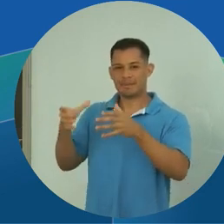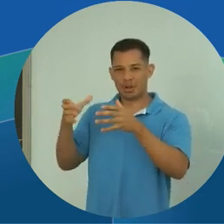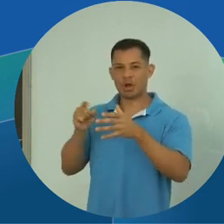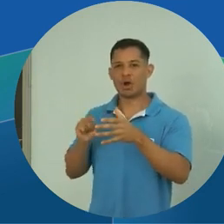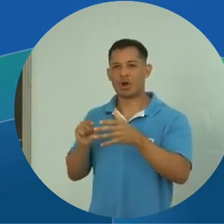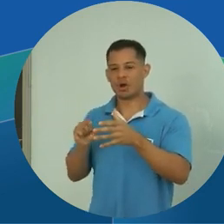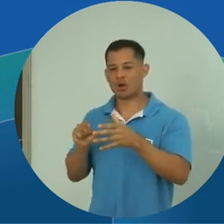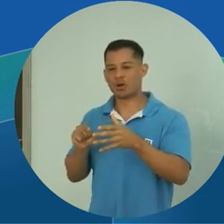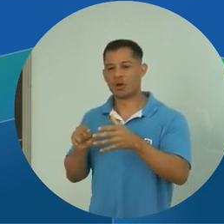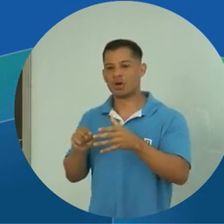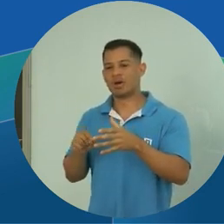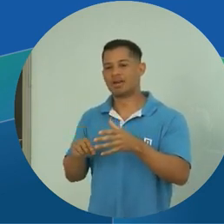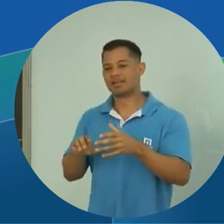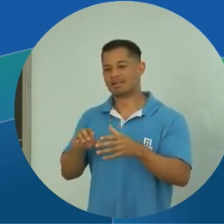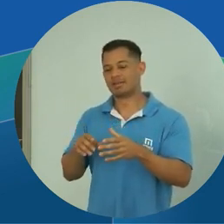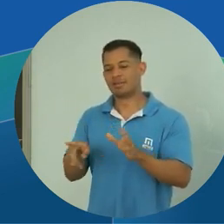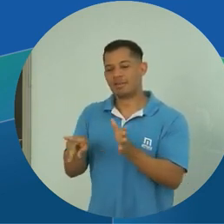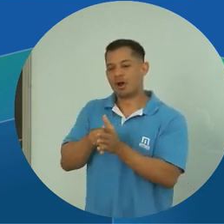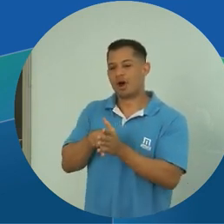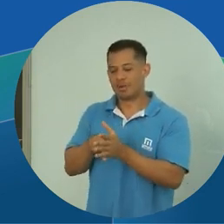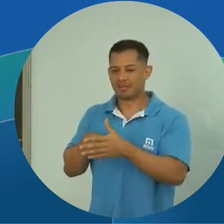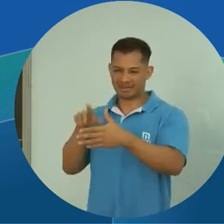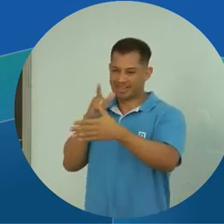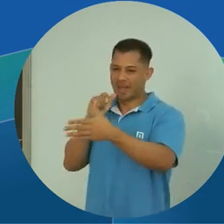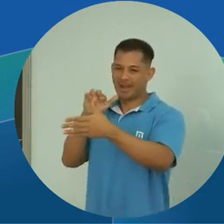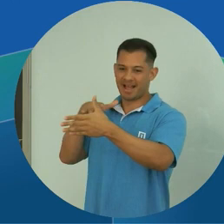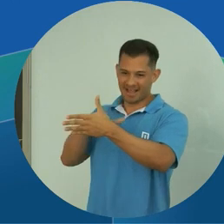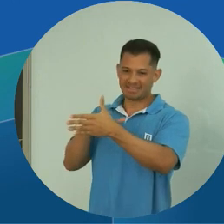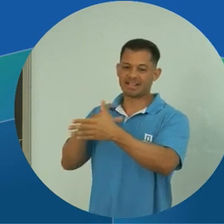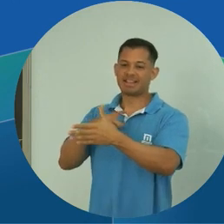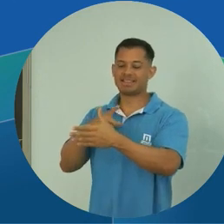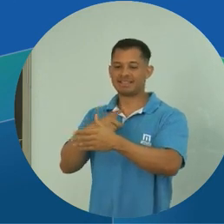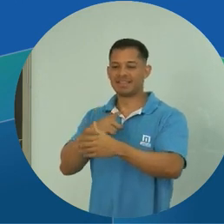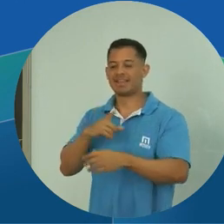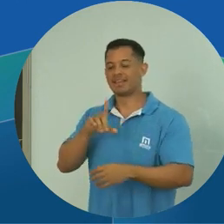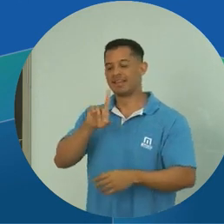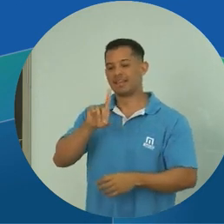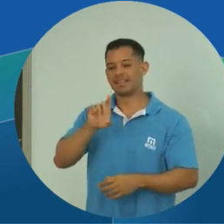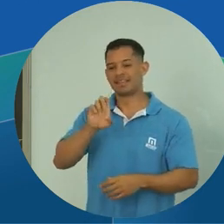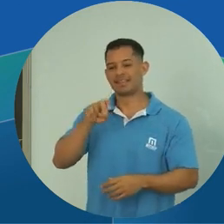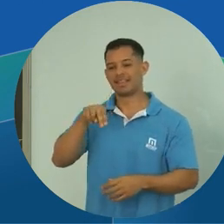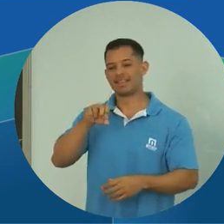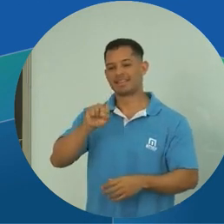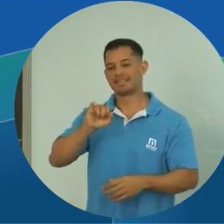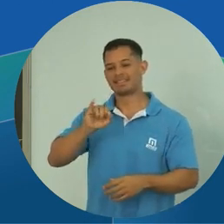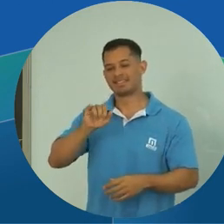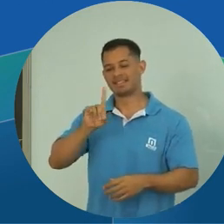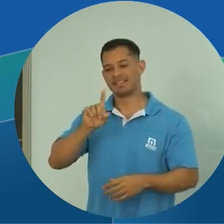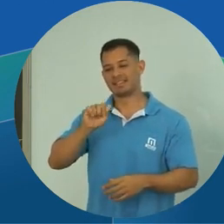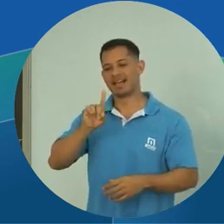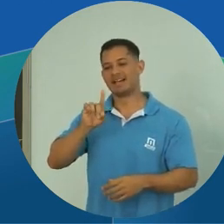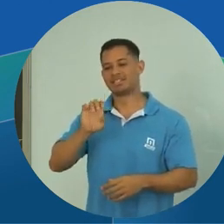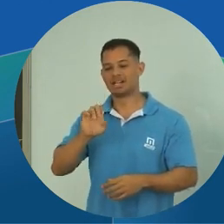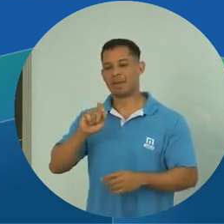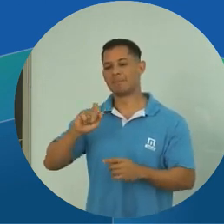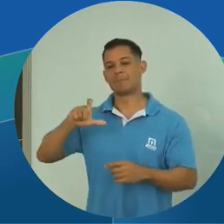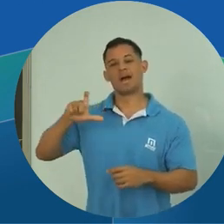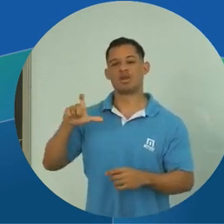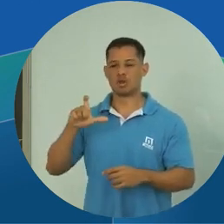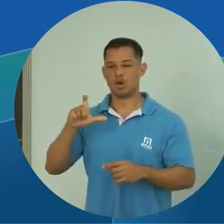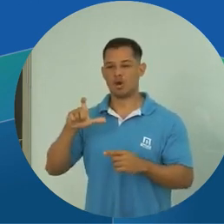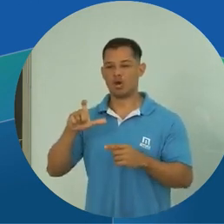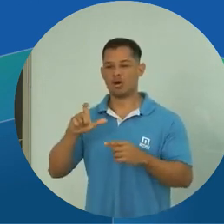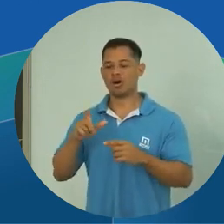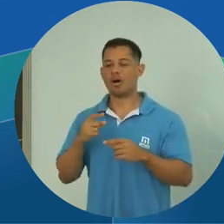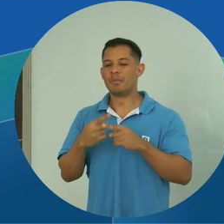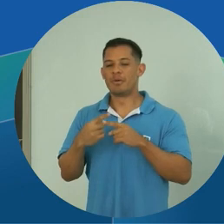daquele bloco da barragem, a gente, na média, teve densidades maiores do que a especificada, que era o 2,3. Então,